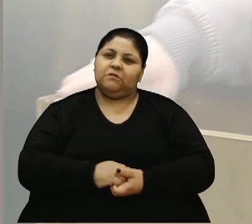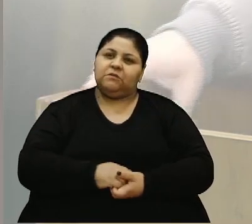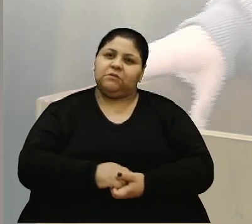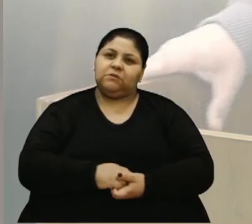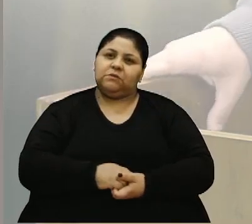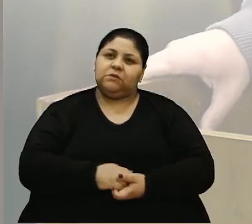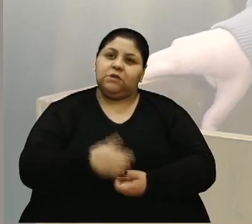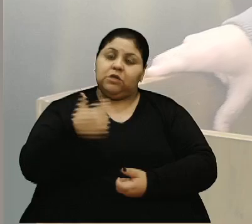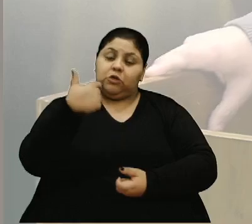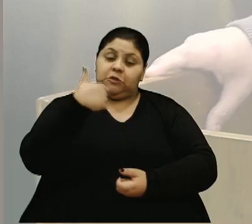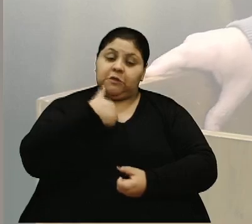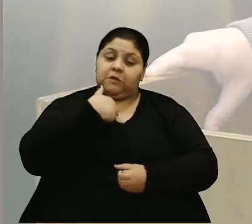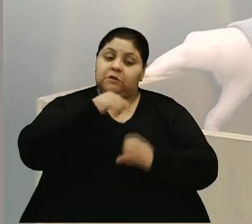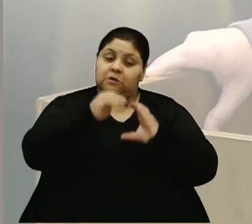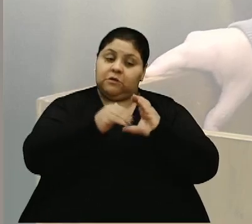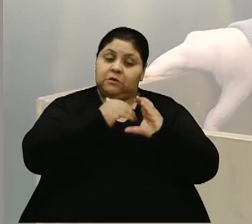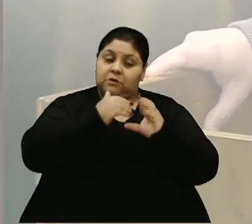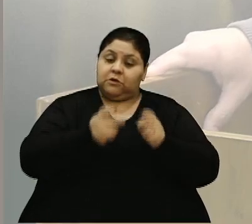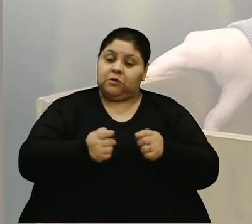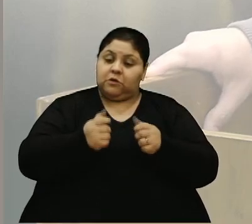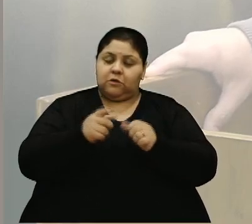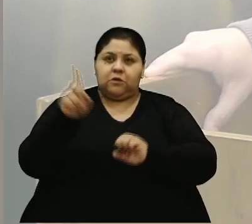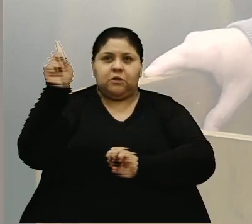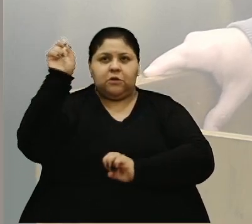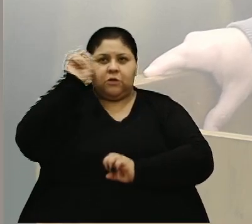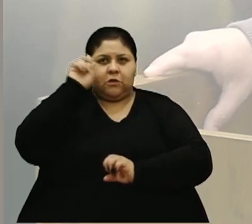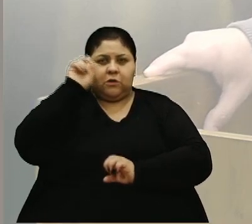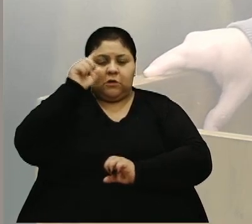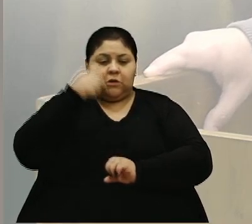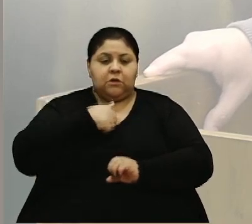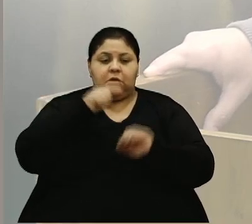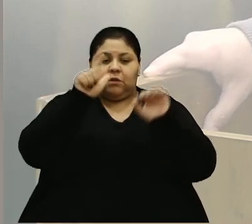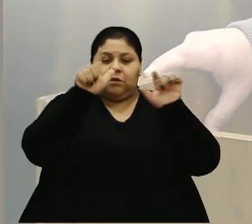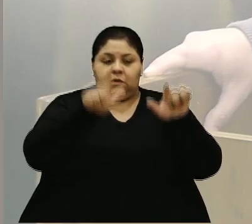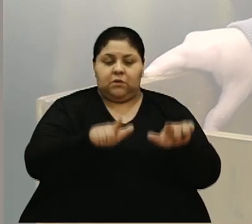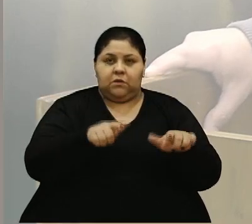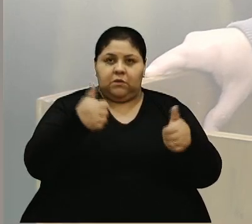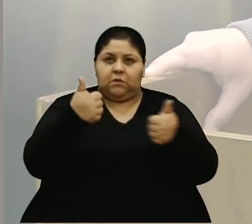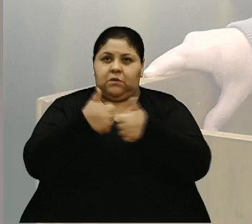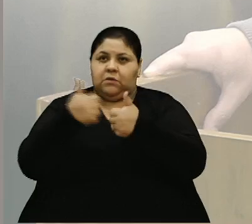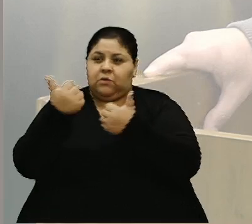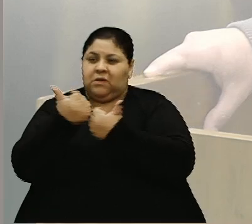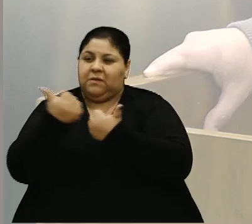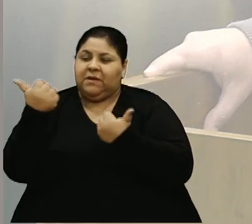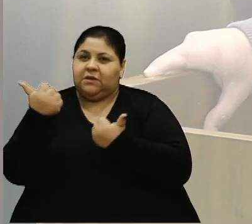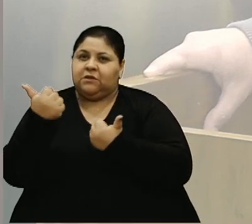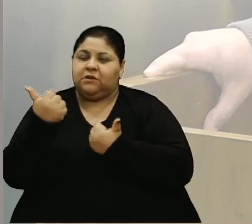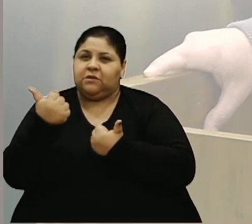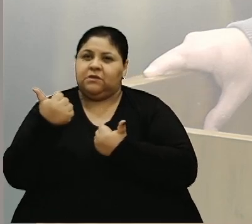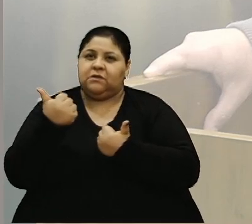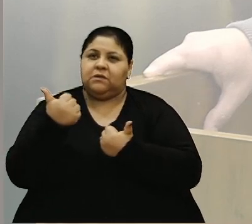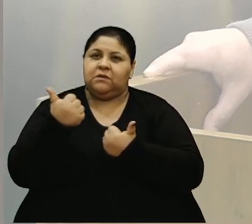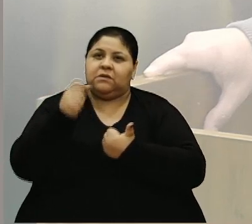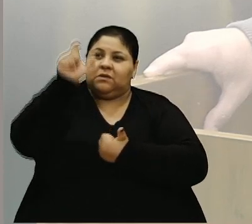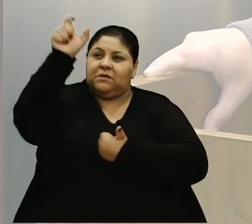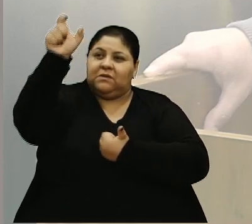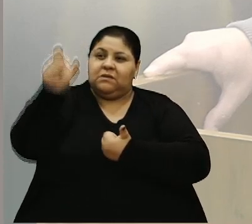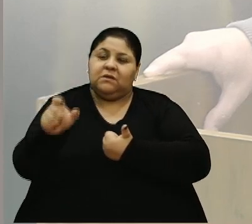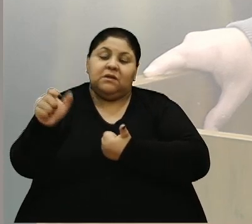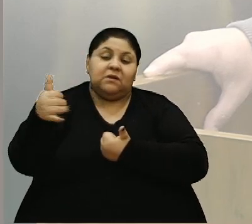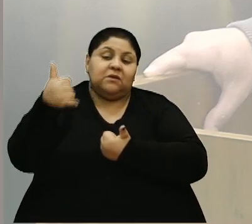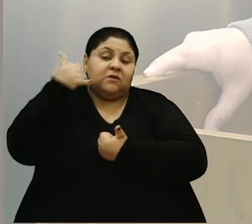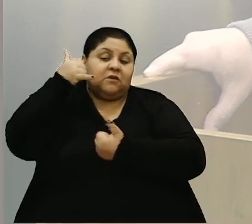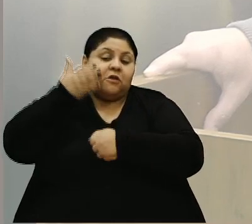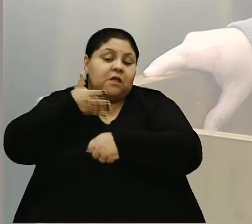eu recebo quase diariamente no meu gabinete, através da minha assessoria, pessoas que me ligam de